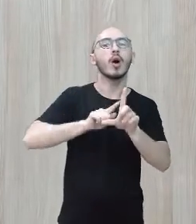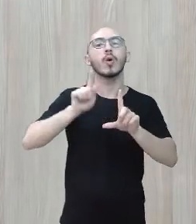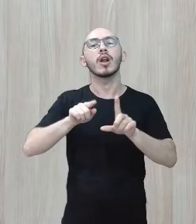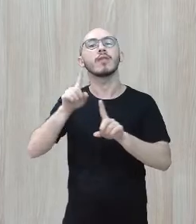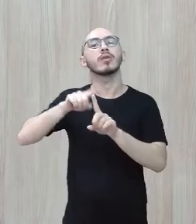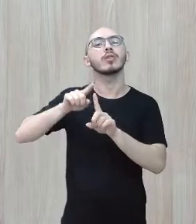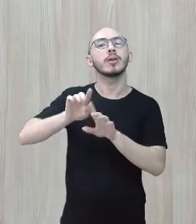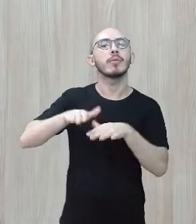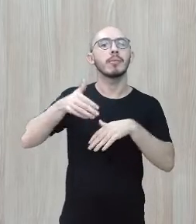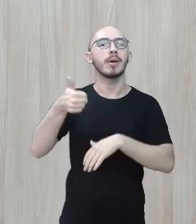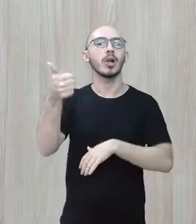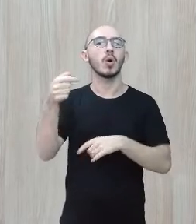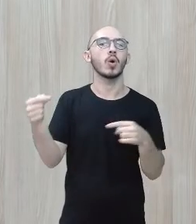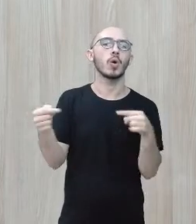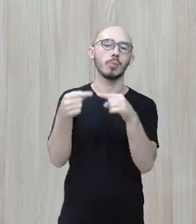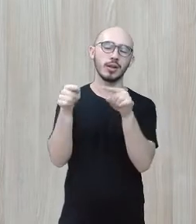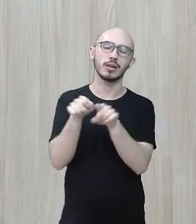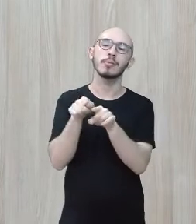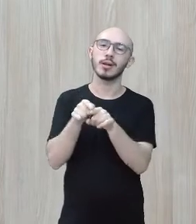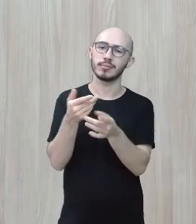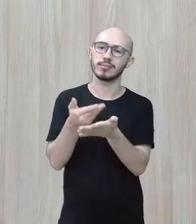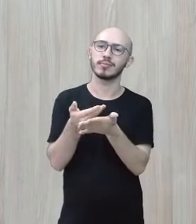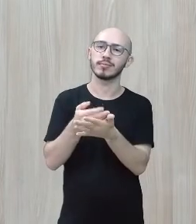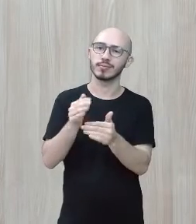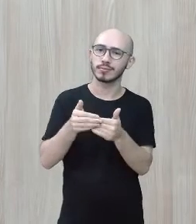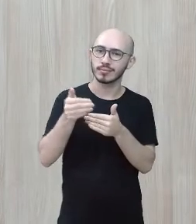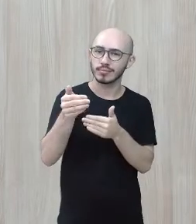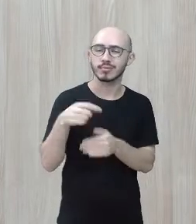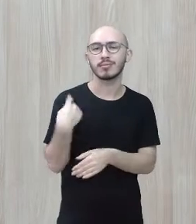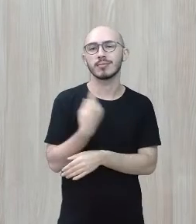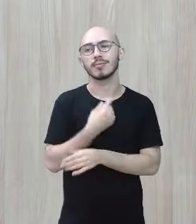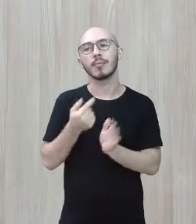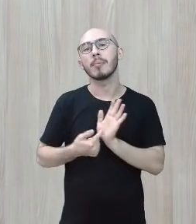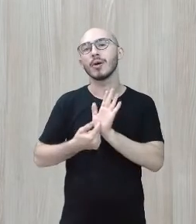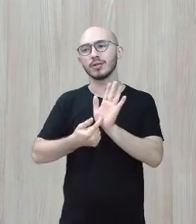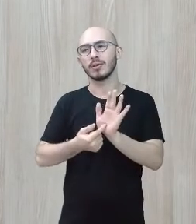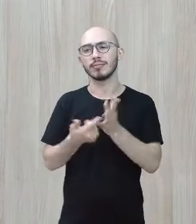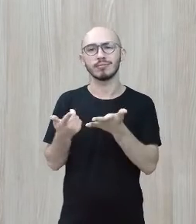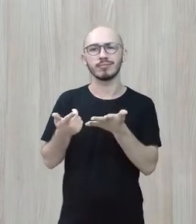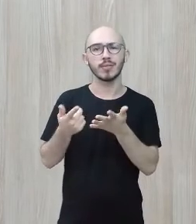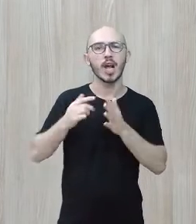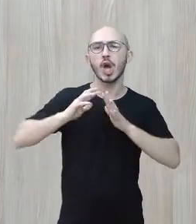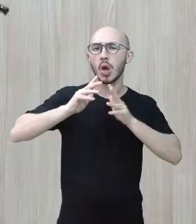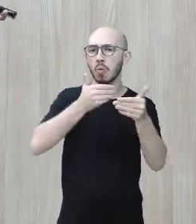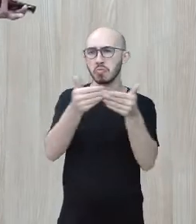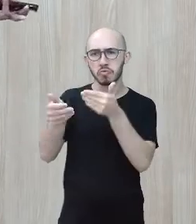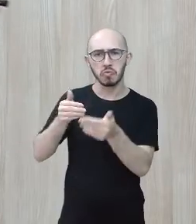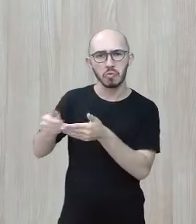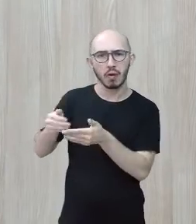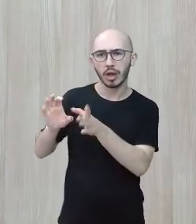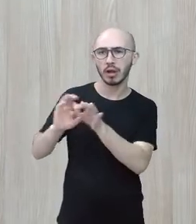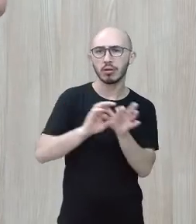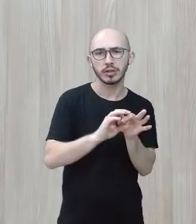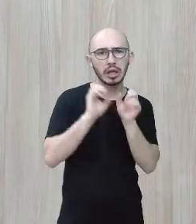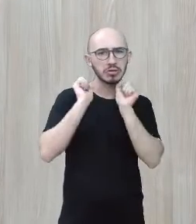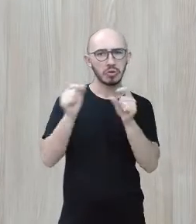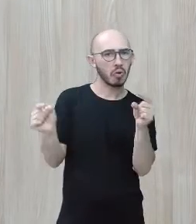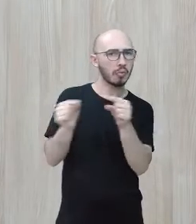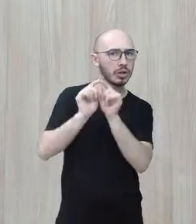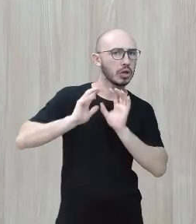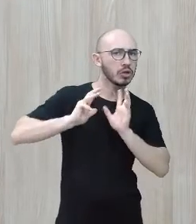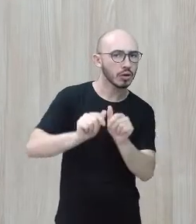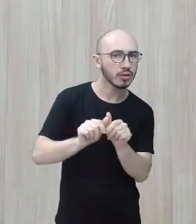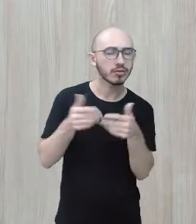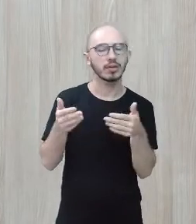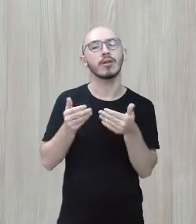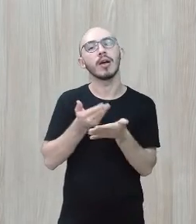é a ideia melhor, né? Que representa aquela situação. Será que em toda situação vai ser interessante usar coluna ou usar setores? A